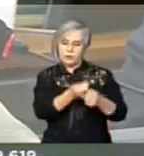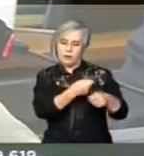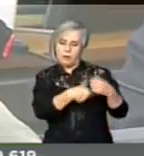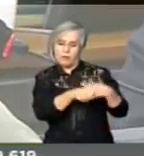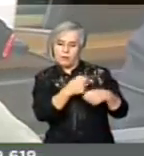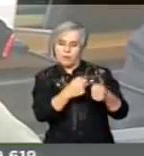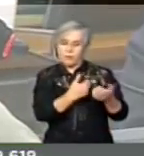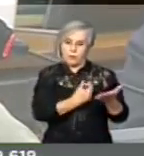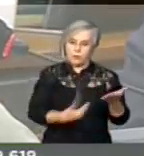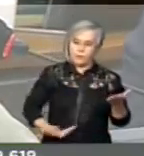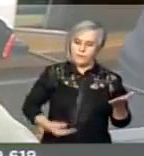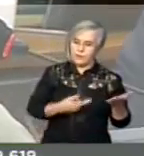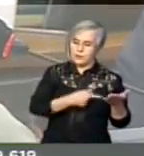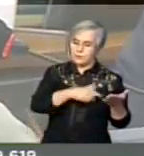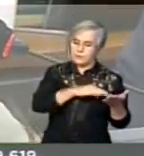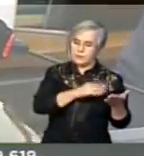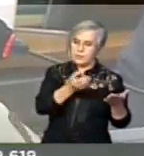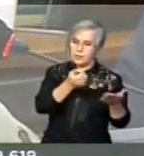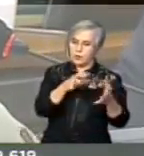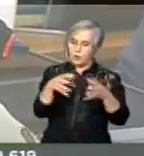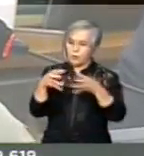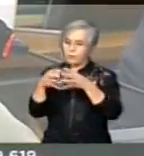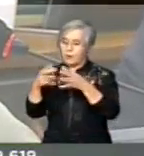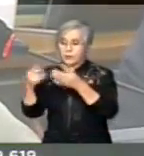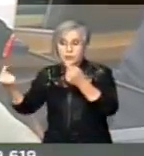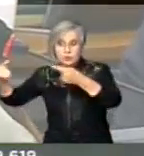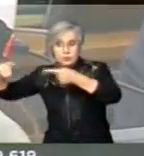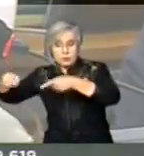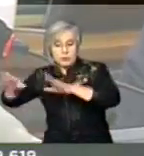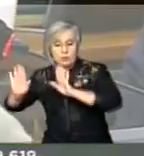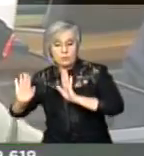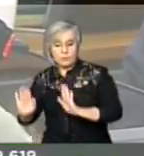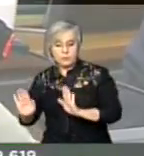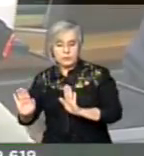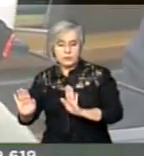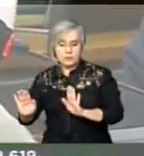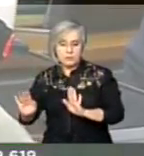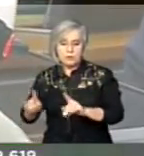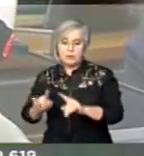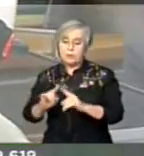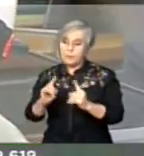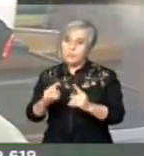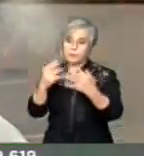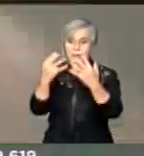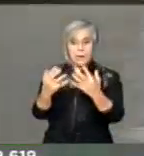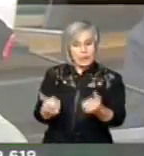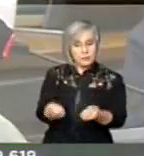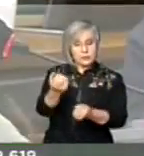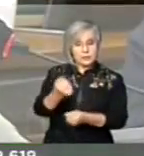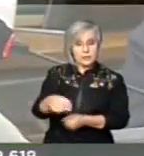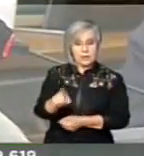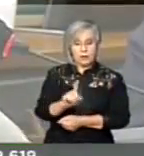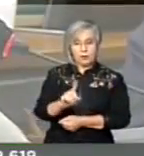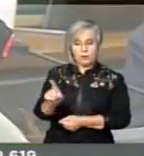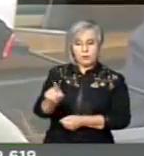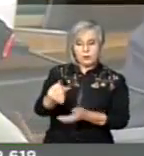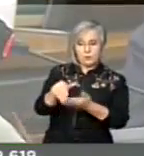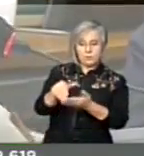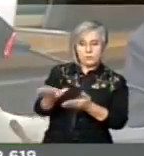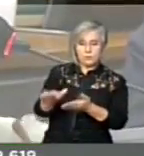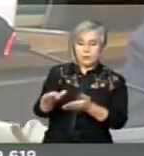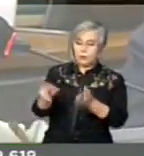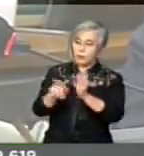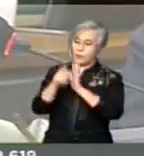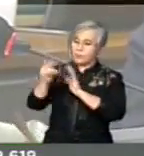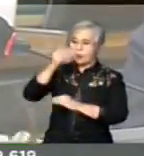PT, seja com os partidos da oposição conservadora, para acatá-lo ou não. Ele próprio declarou